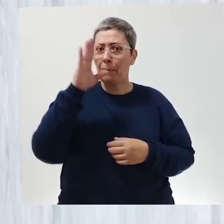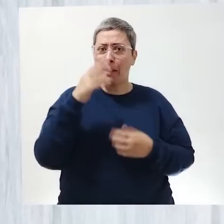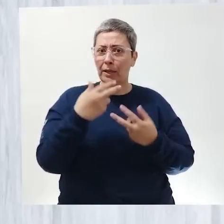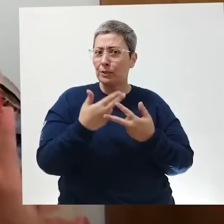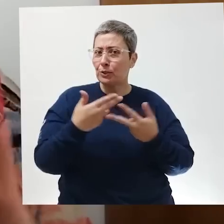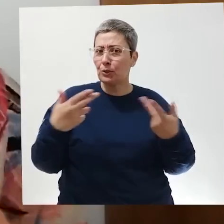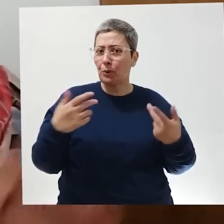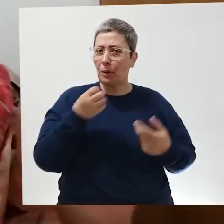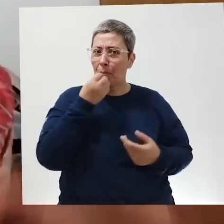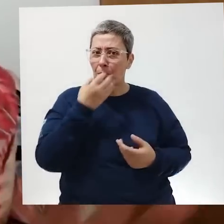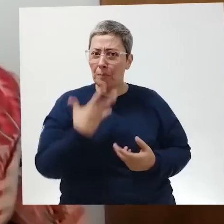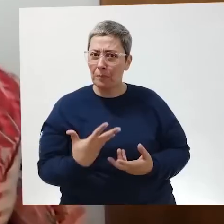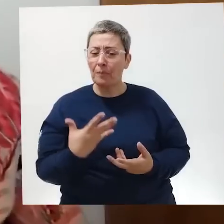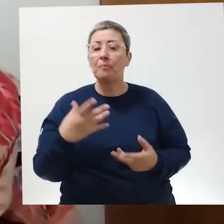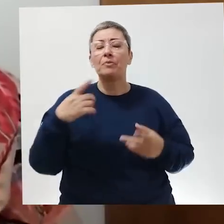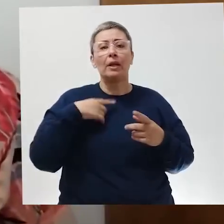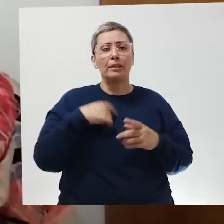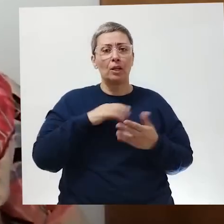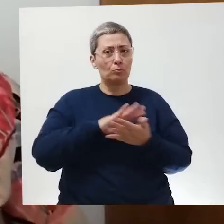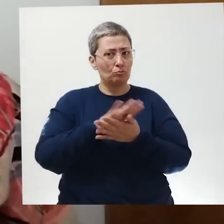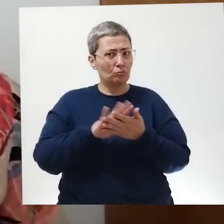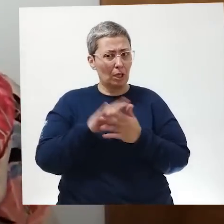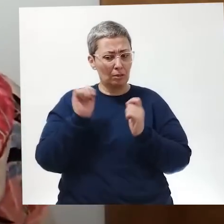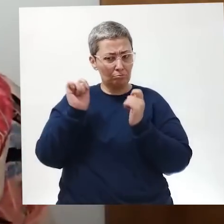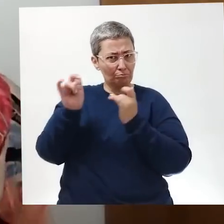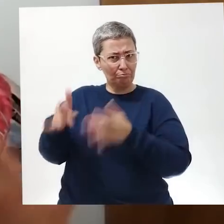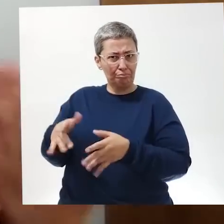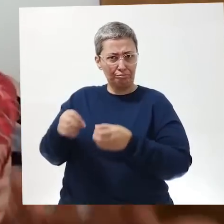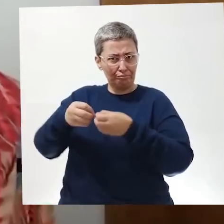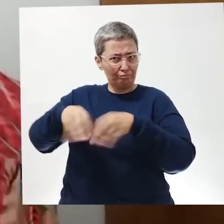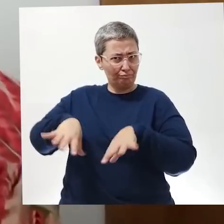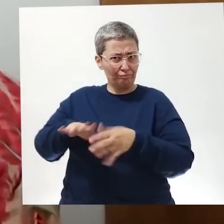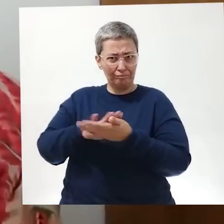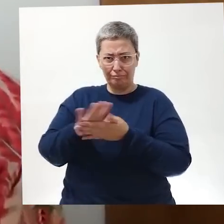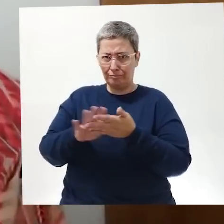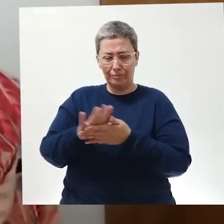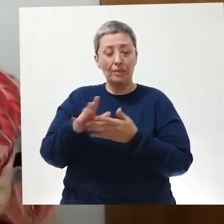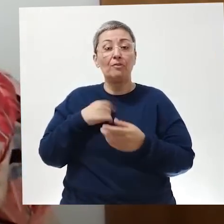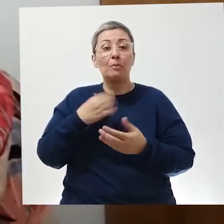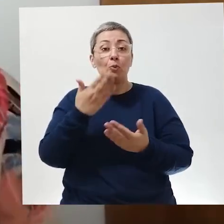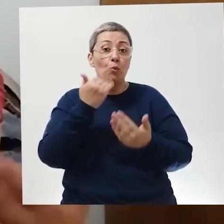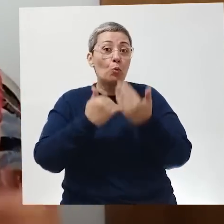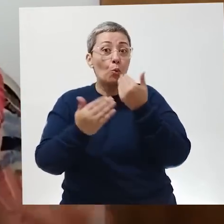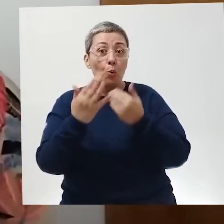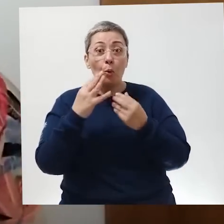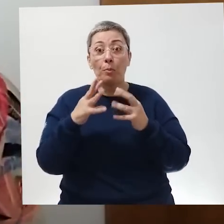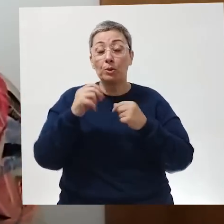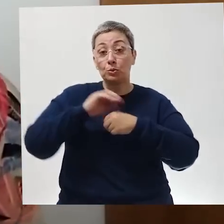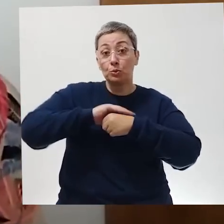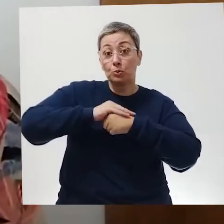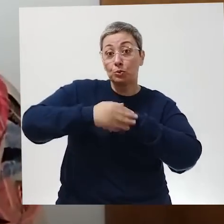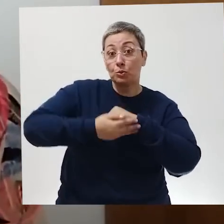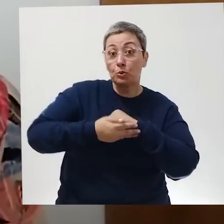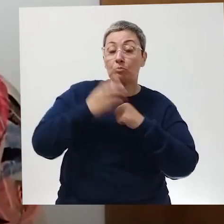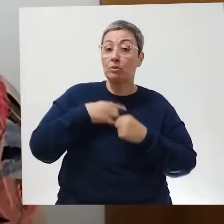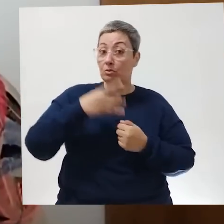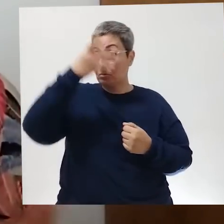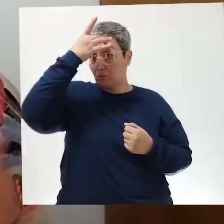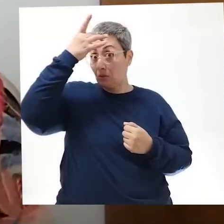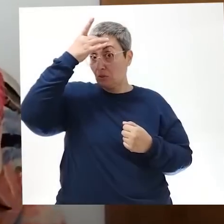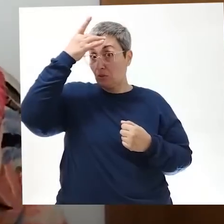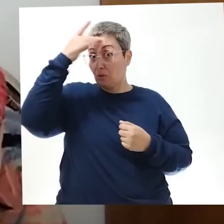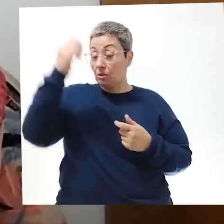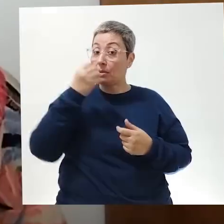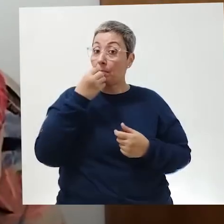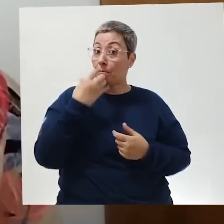É verdade, então nada de desperdiçar e jogar no lixo. Vamos consumir as cascas e consumir com consciência, porque isso faz